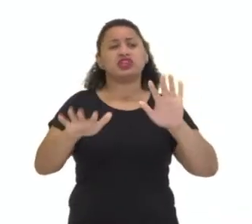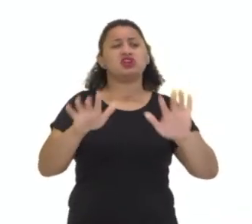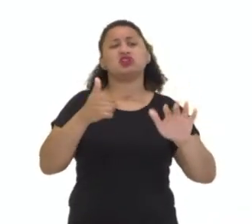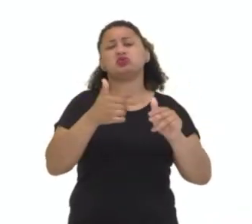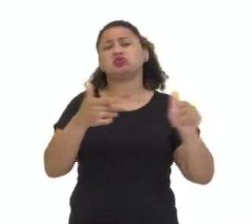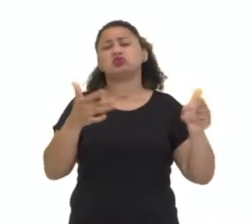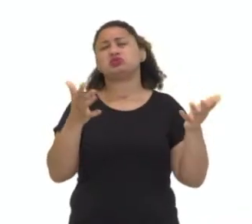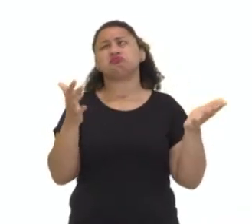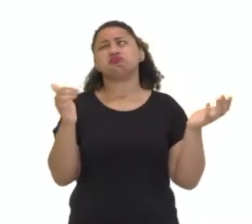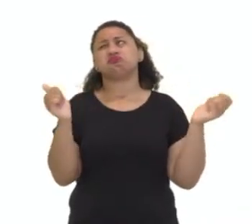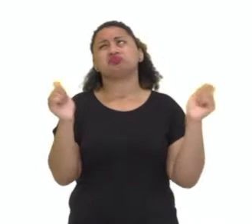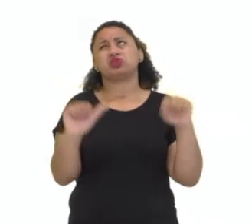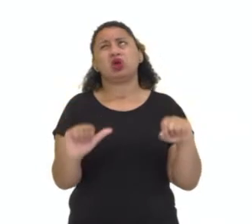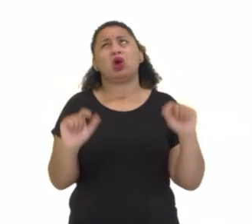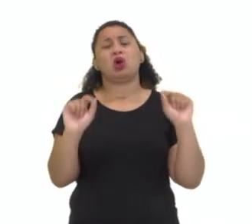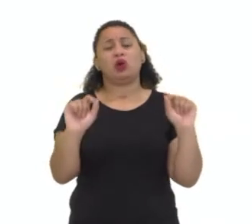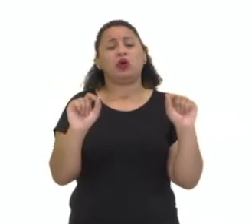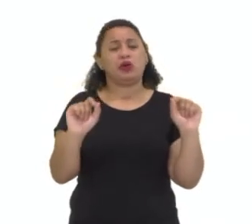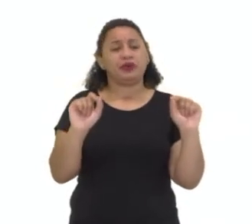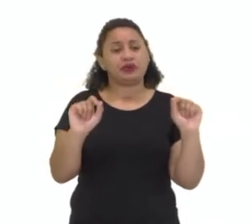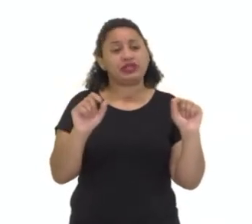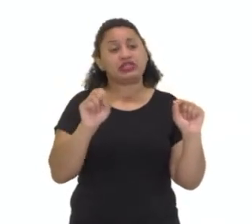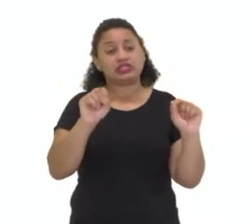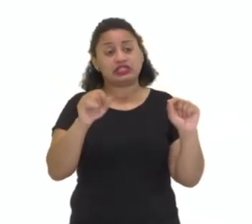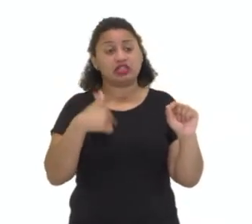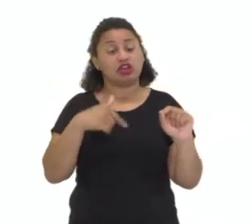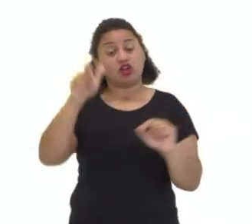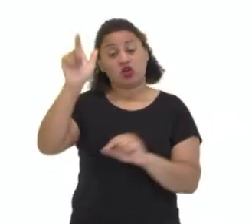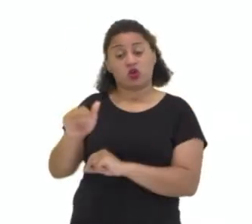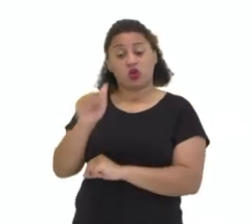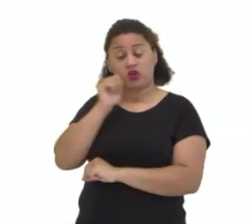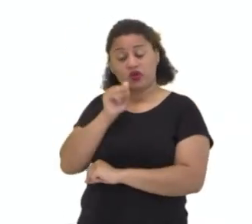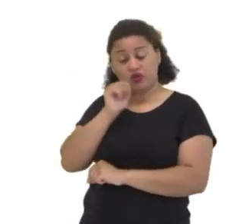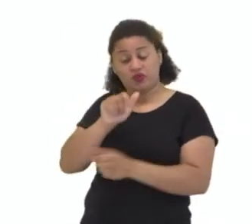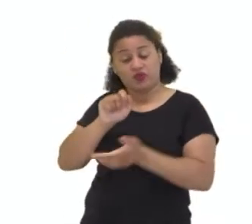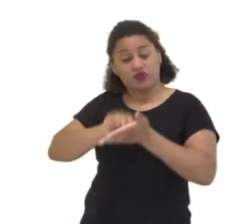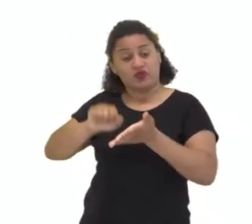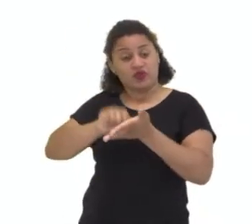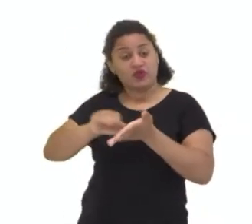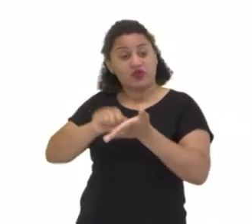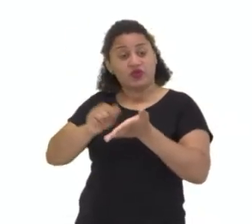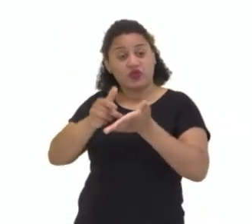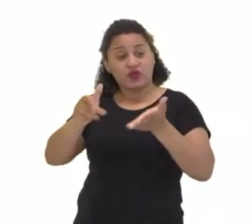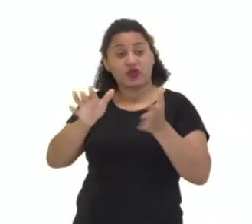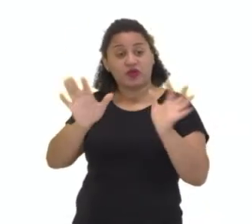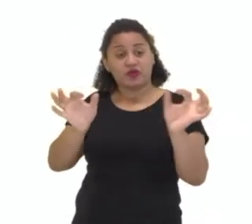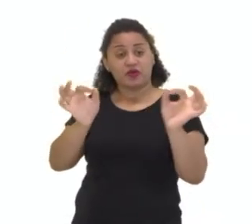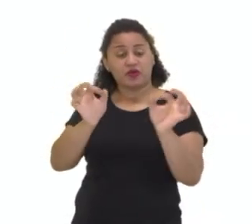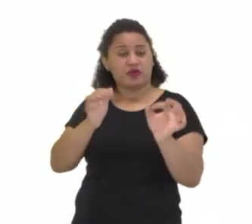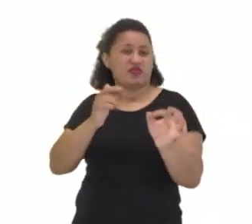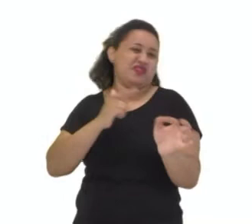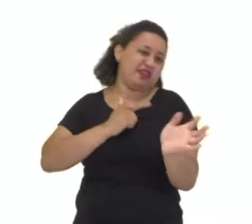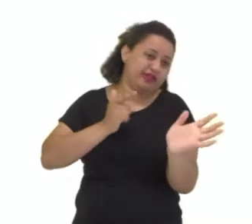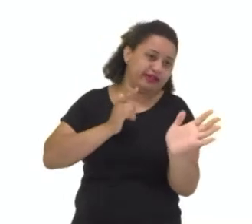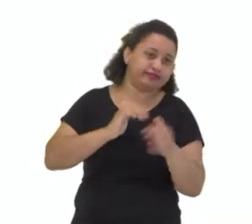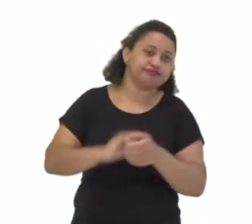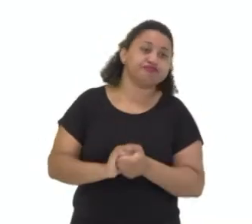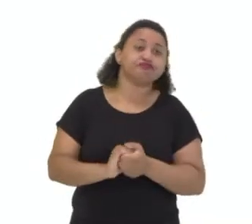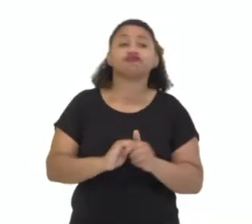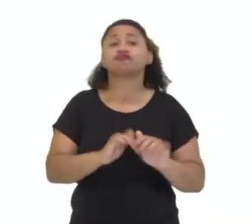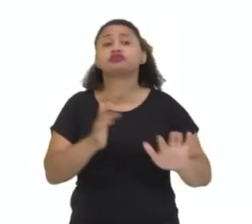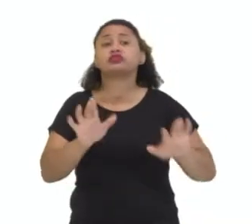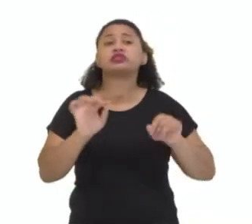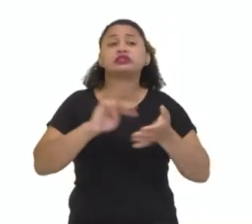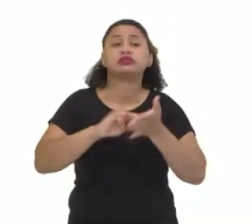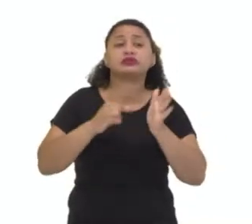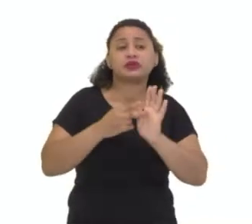pior. Se ficasse bem a uma senhora escrever palavras feias. Digamos mais brandamente que escrever é girar